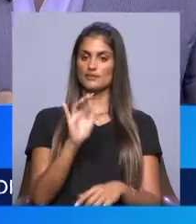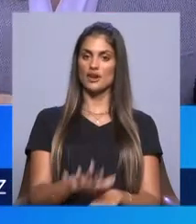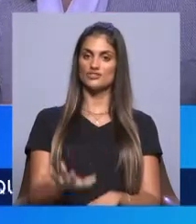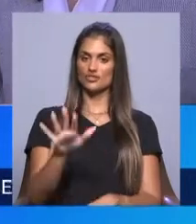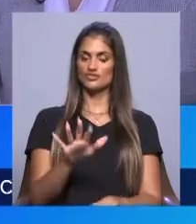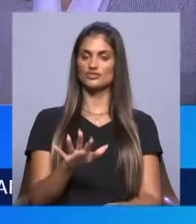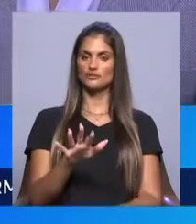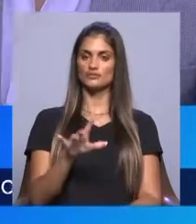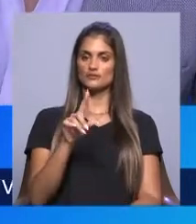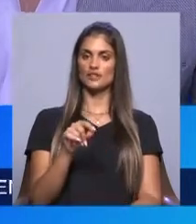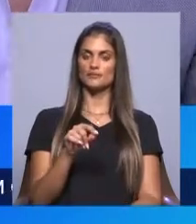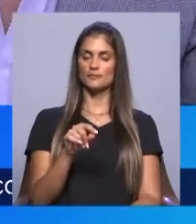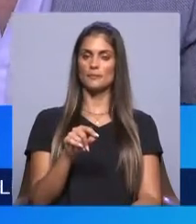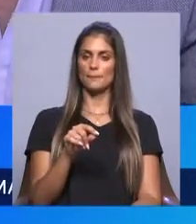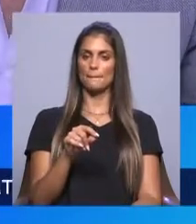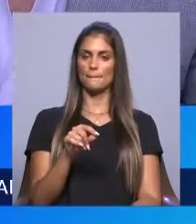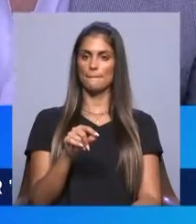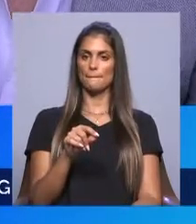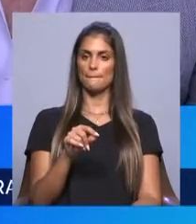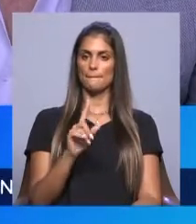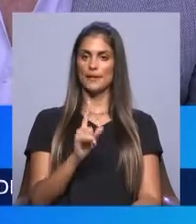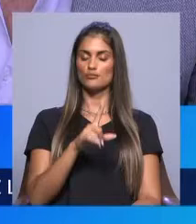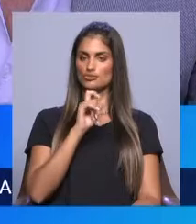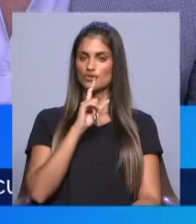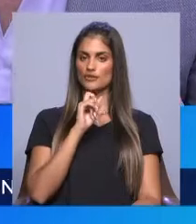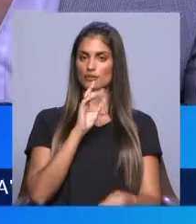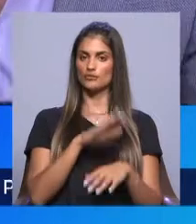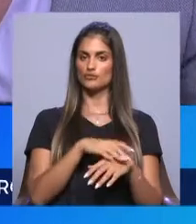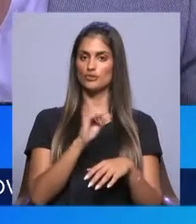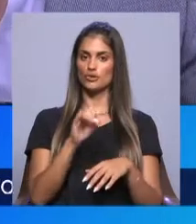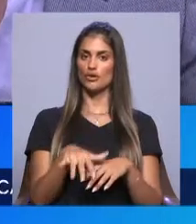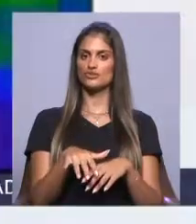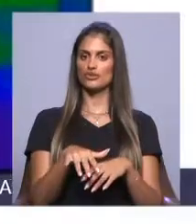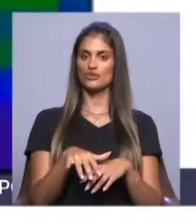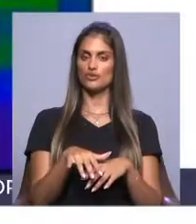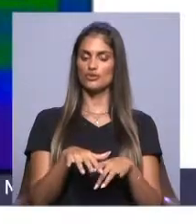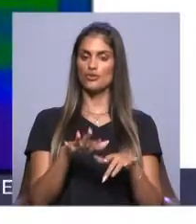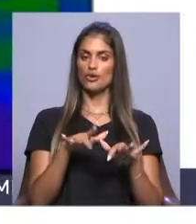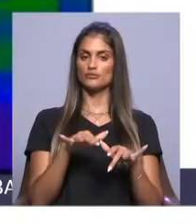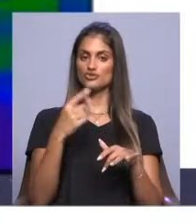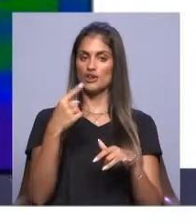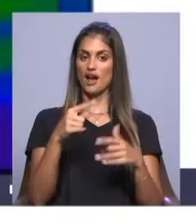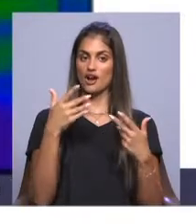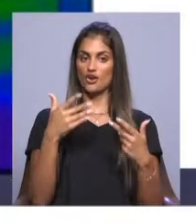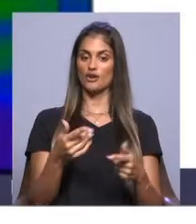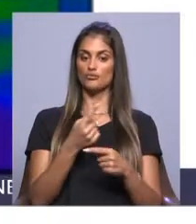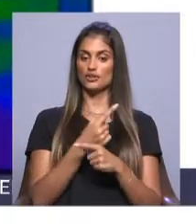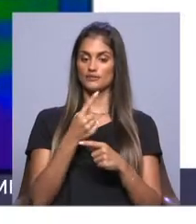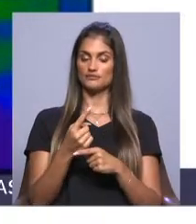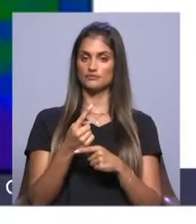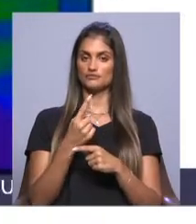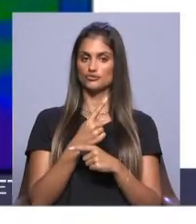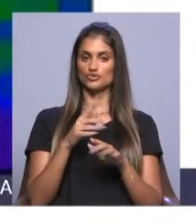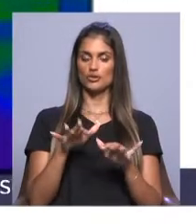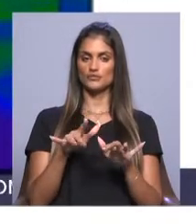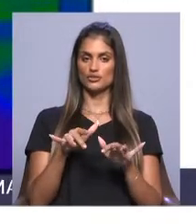e que é também, Daniel, possível graças aos supercomputadores que nós temos atualmente. E porquê os